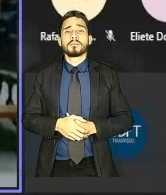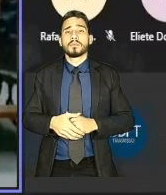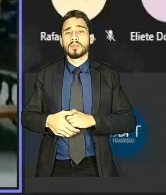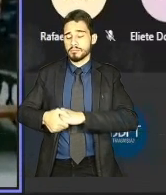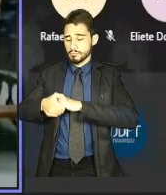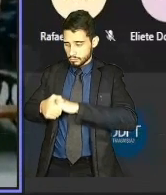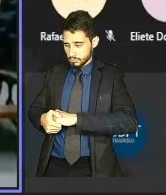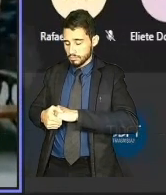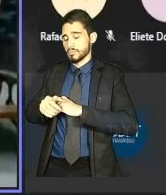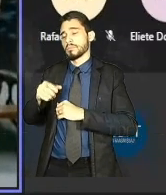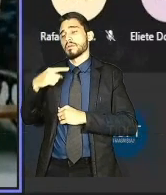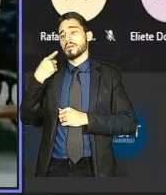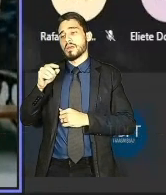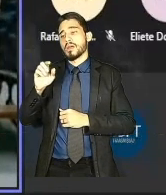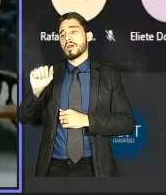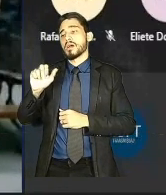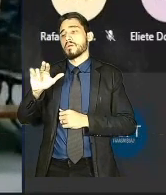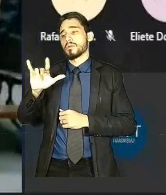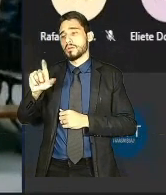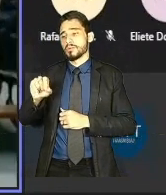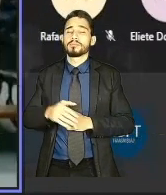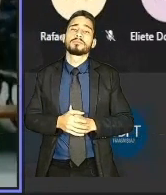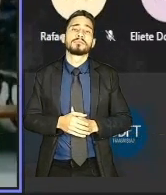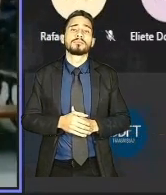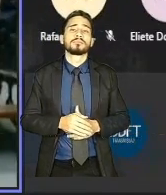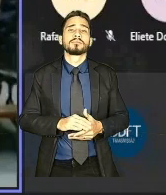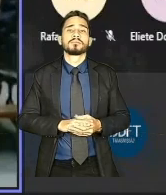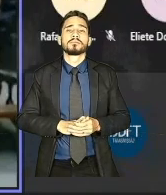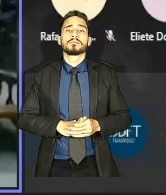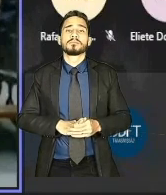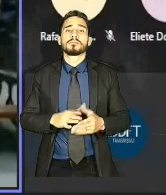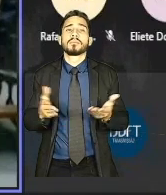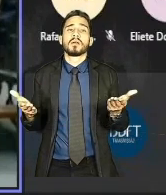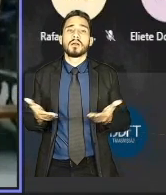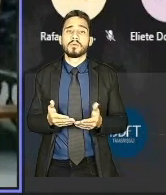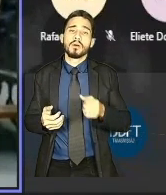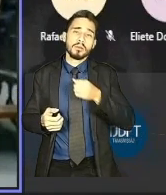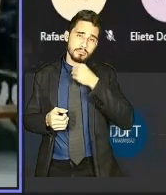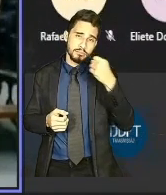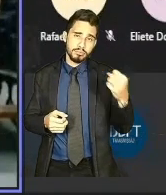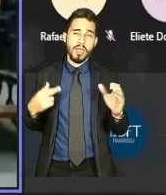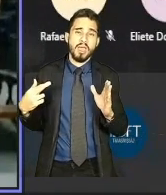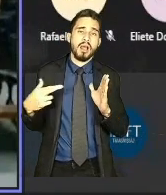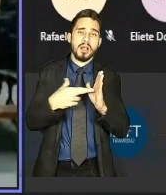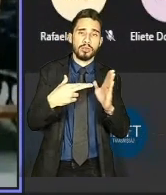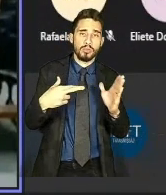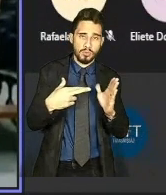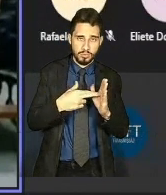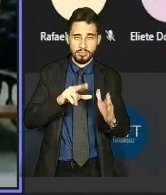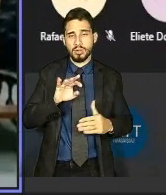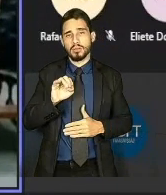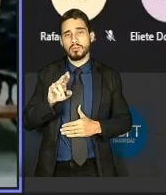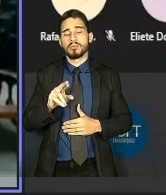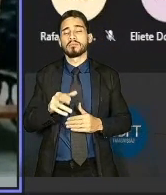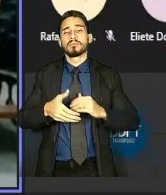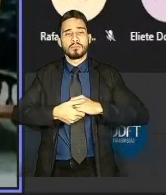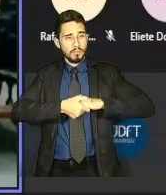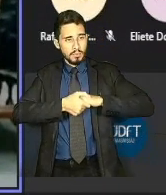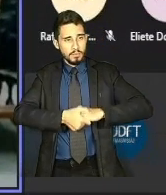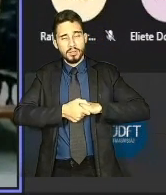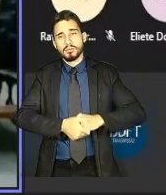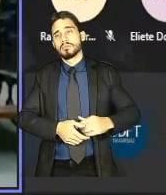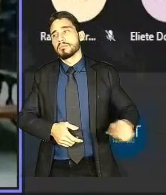desembargadores. Cumprimento, doutor Auro Vidigal de Oliveira, pela sustentação oral, e retorno a palavra ao eminente relator. Também